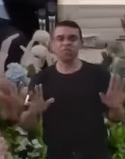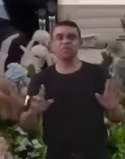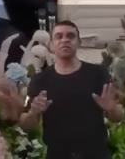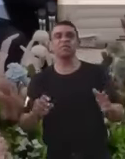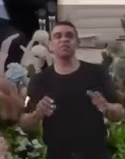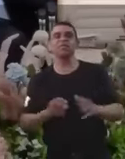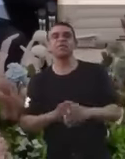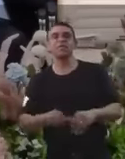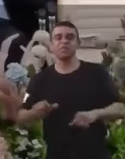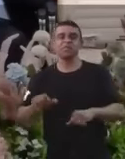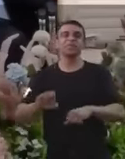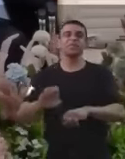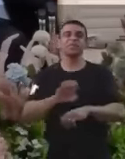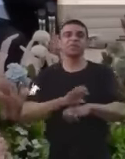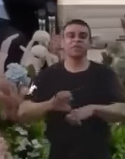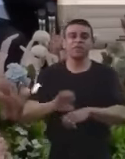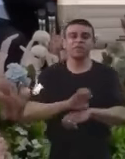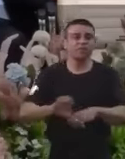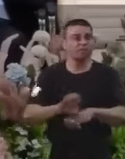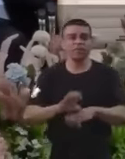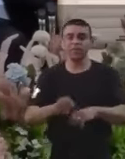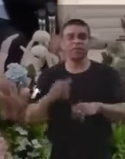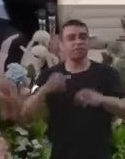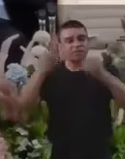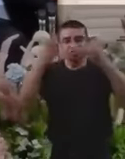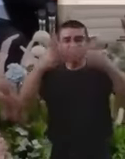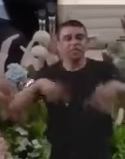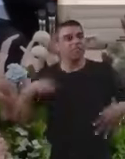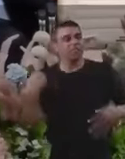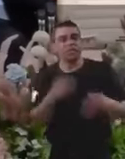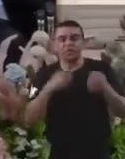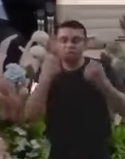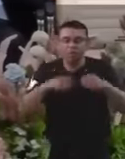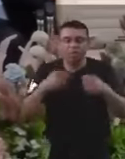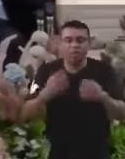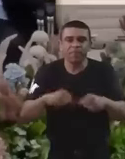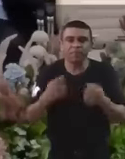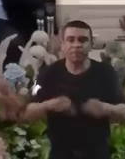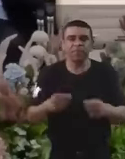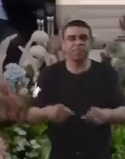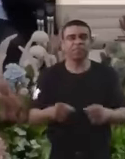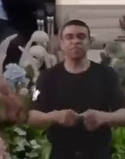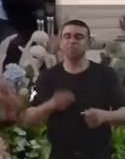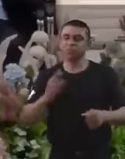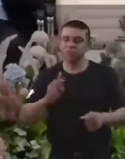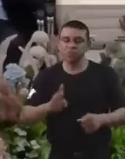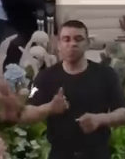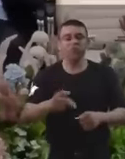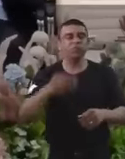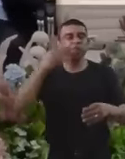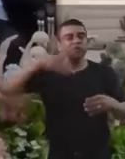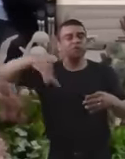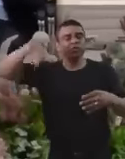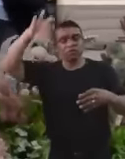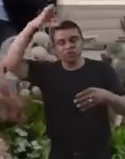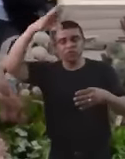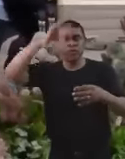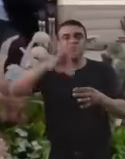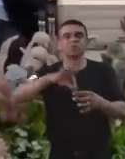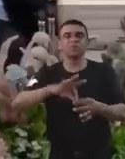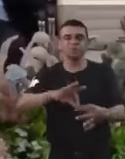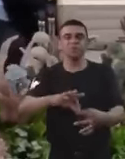do Espírito. Esse camarada está em contenda com o irmão. Eu preciso que você escute agora a teologia